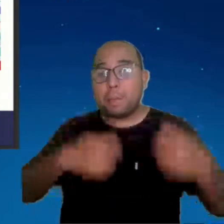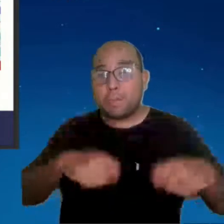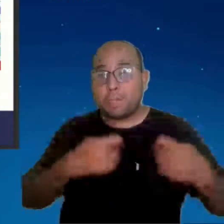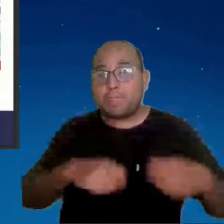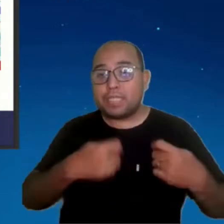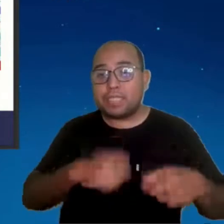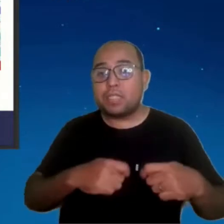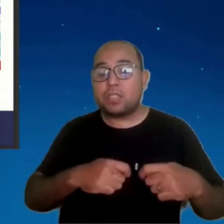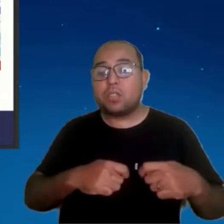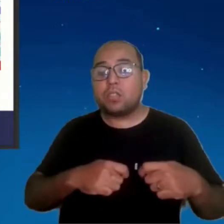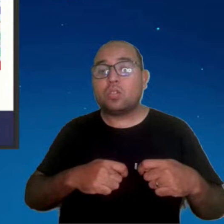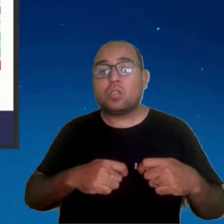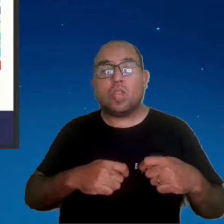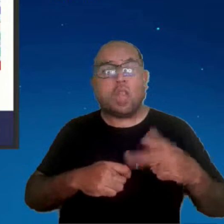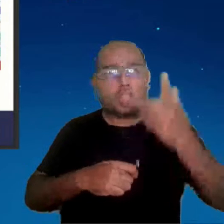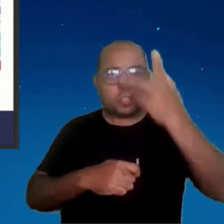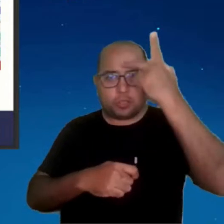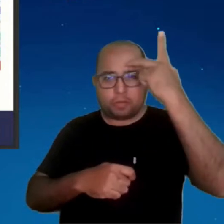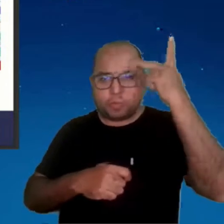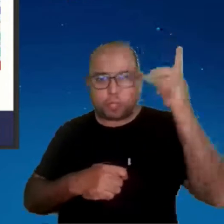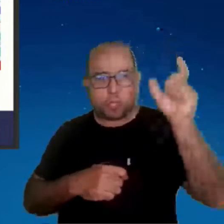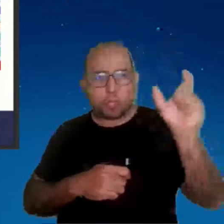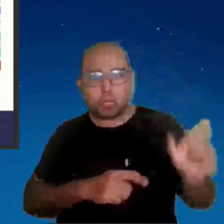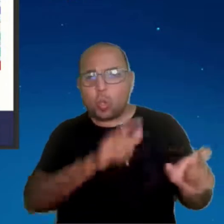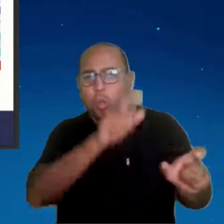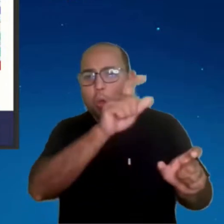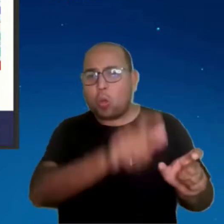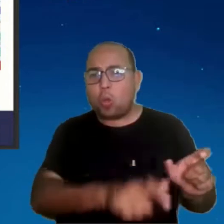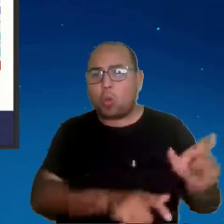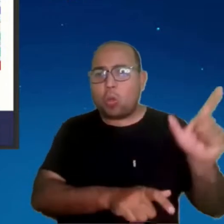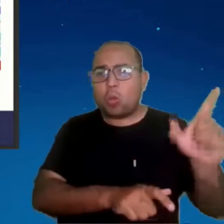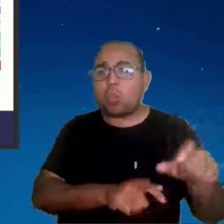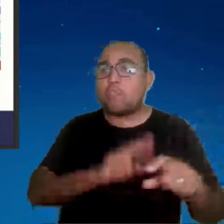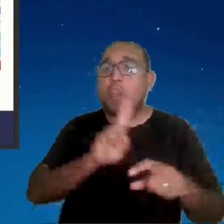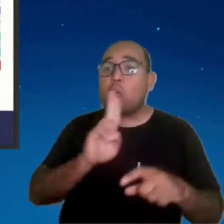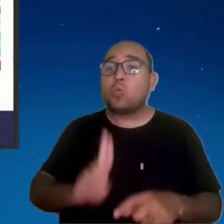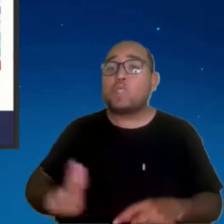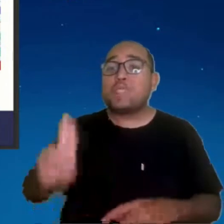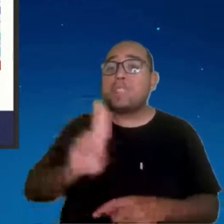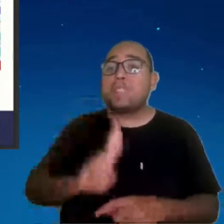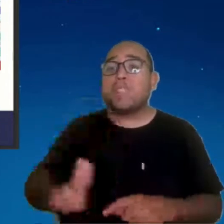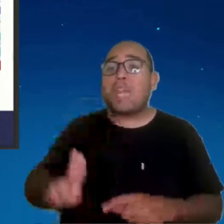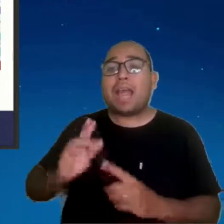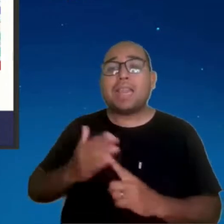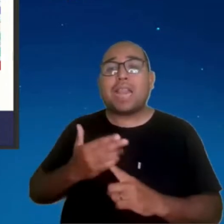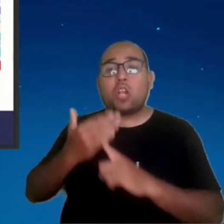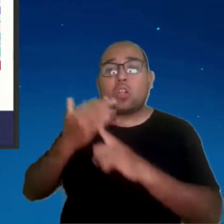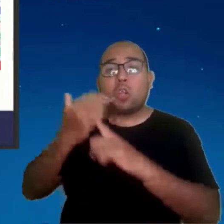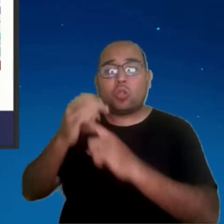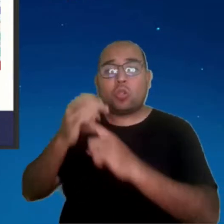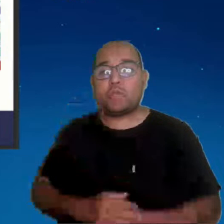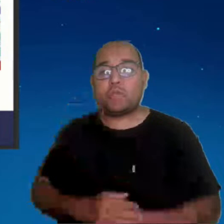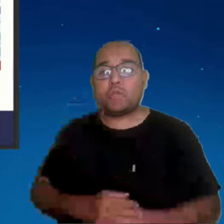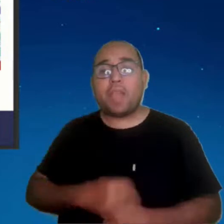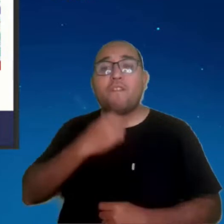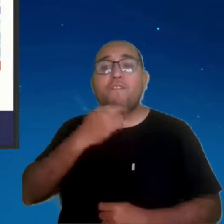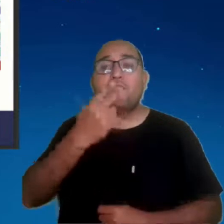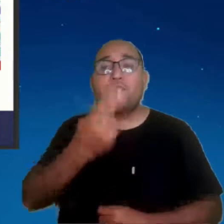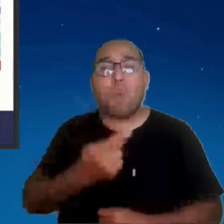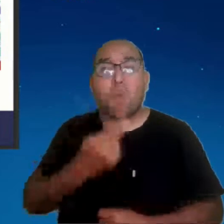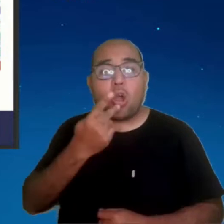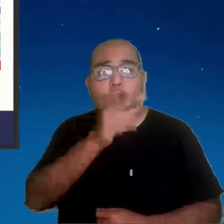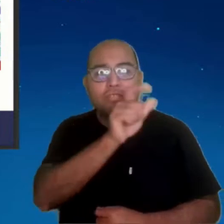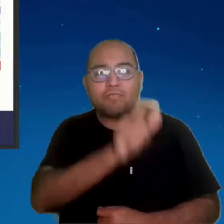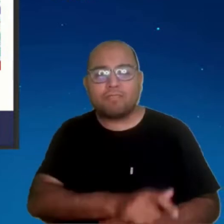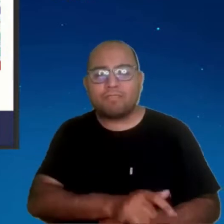do molho das pessoas que vão usar essa tecnologia. Nós precisamos dar voz para quem está ali.